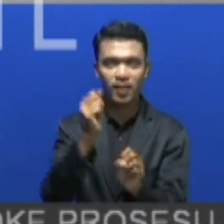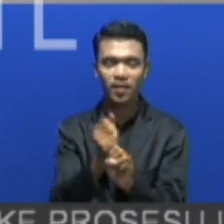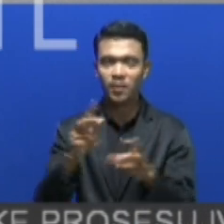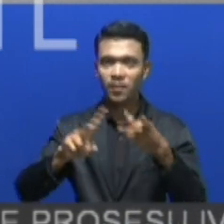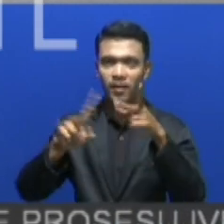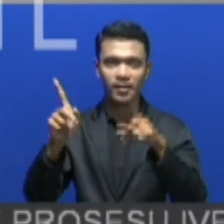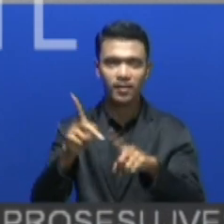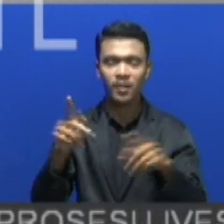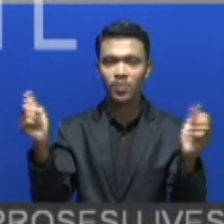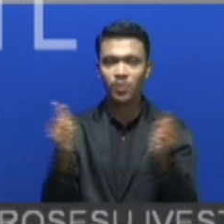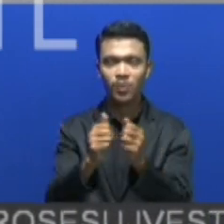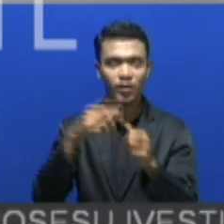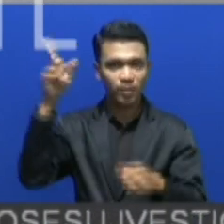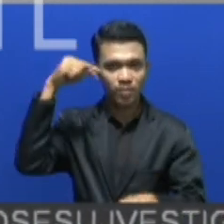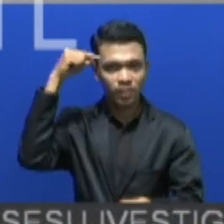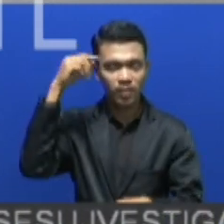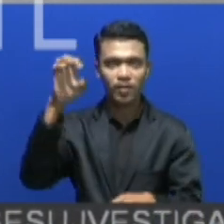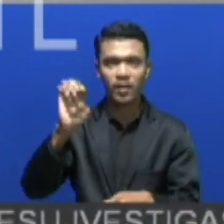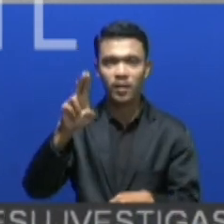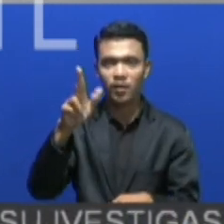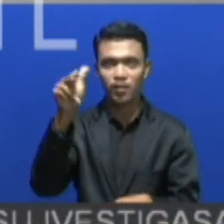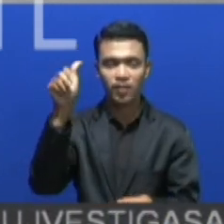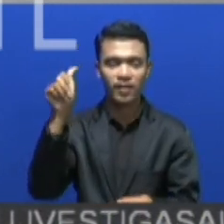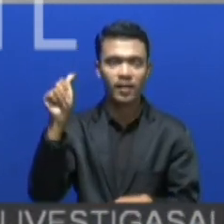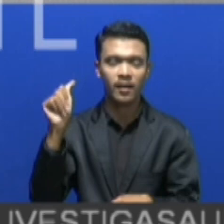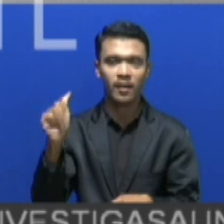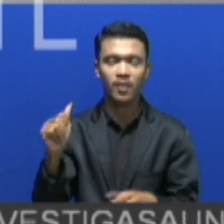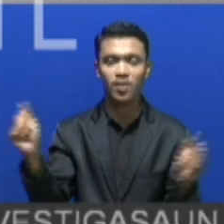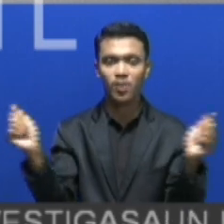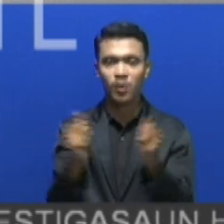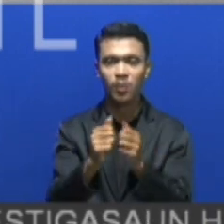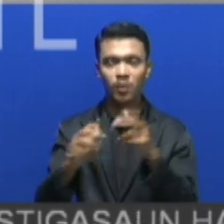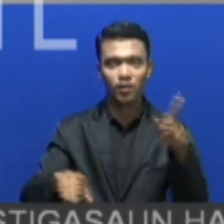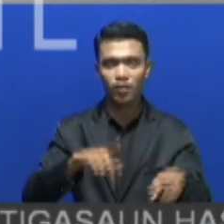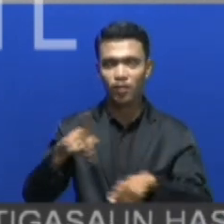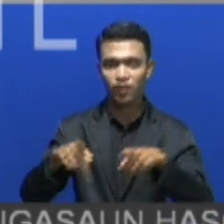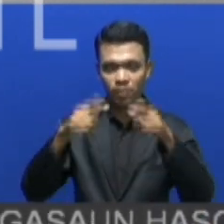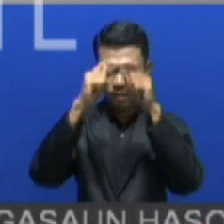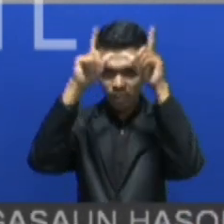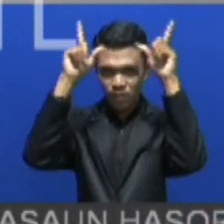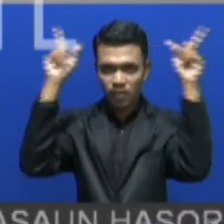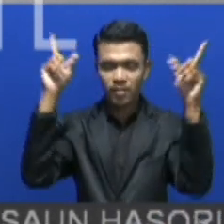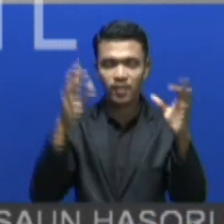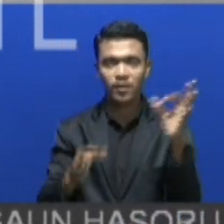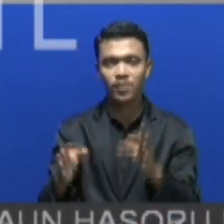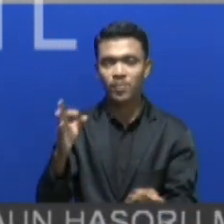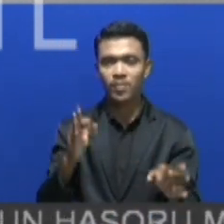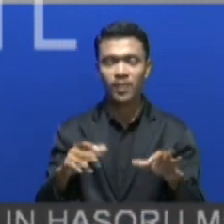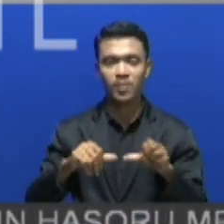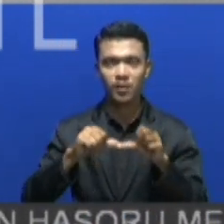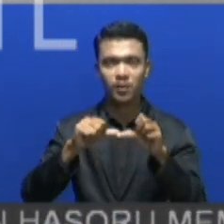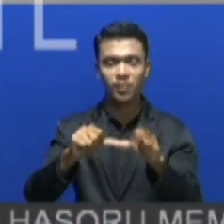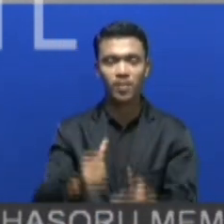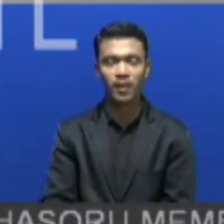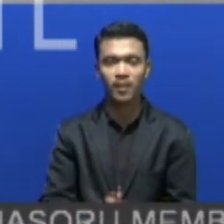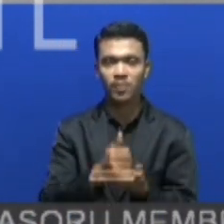bilateral entre o governo Estados Unidos, América, o povo Timor-Leste. Atunune, bele continua a ajuda